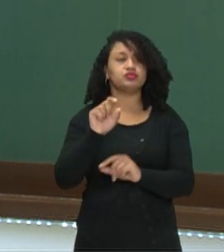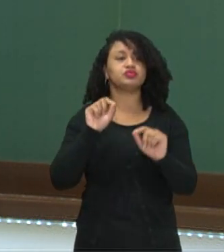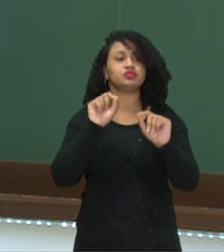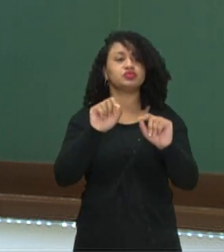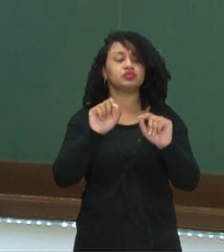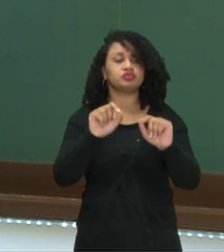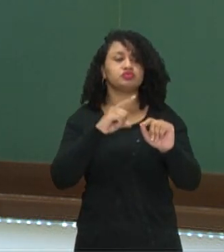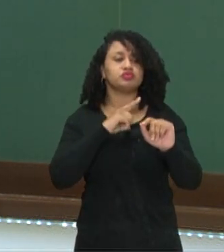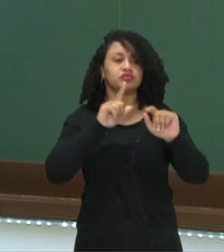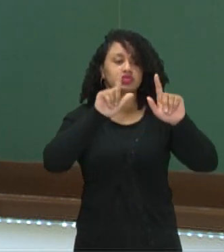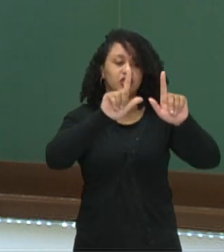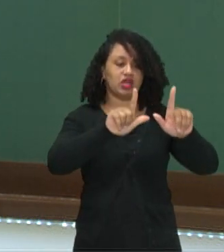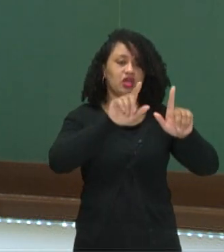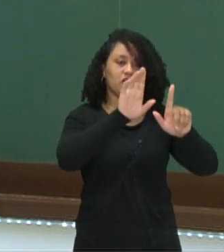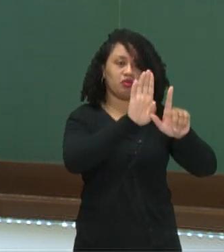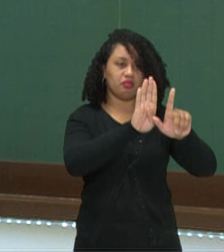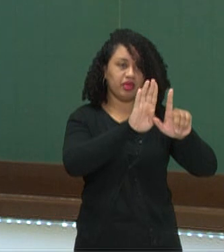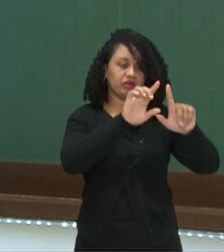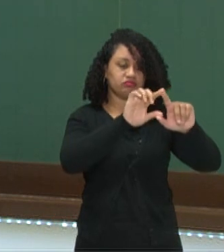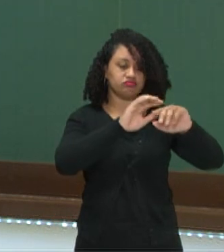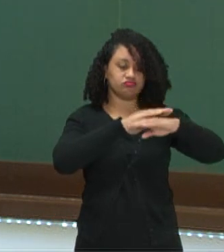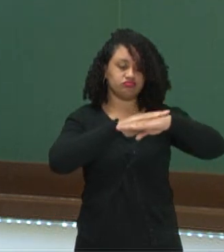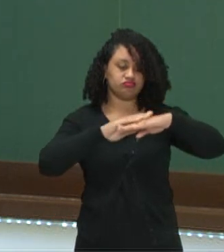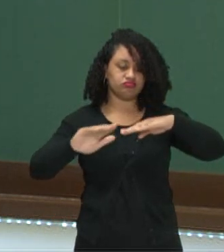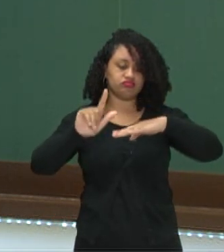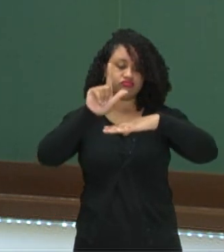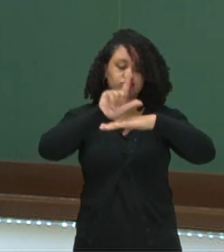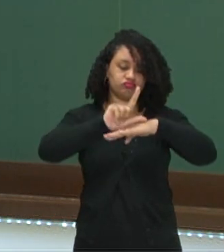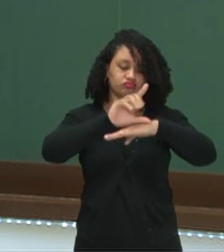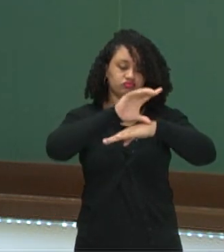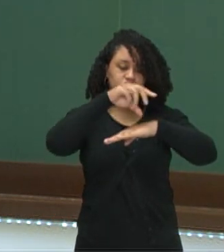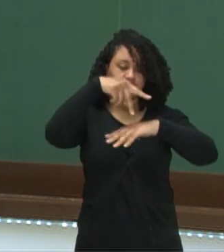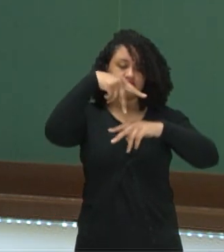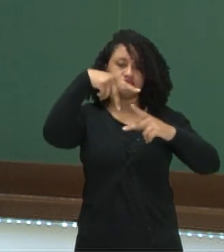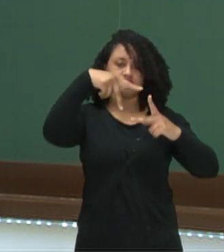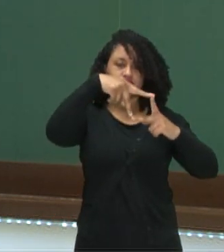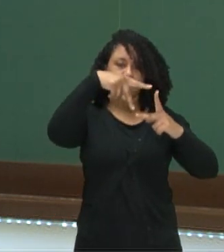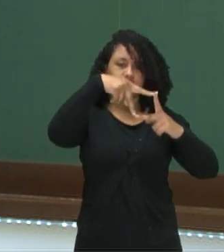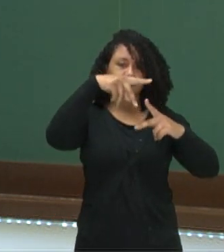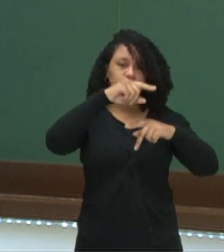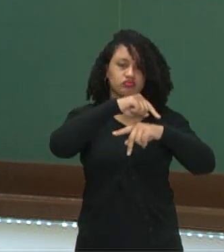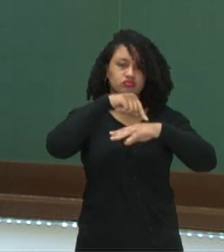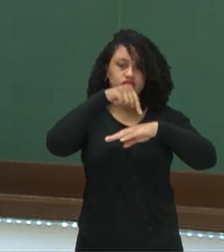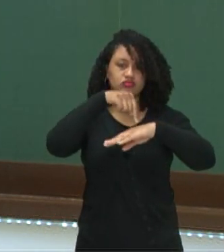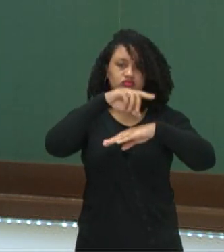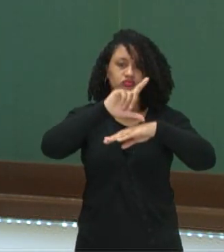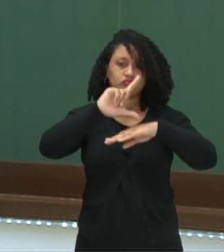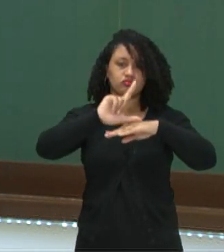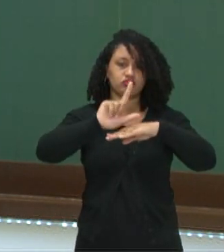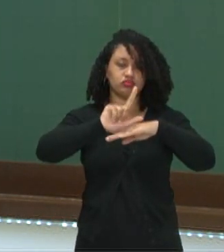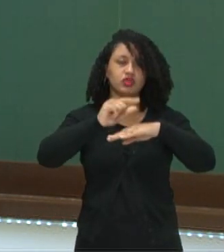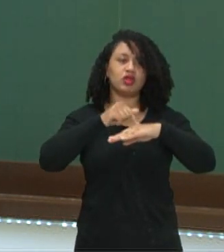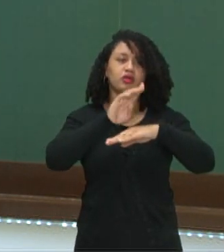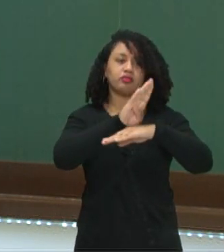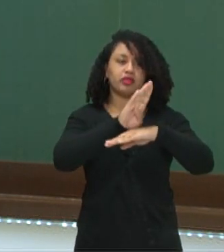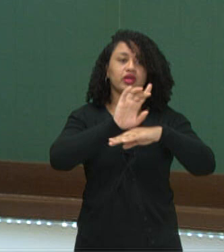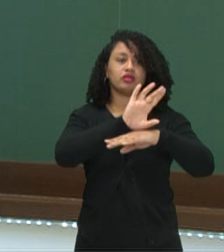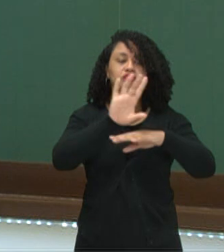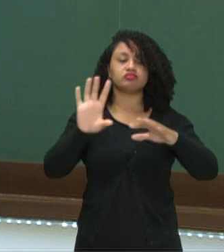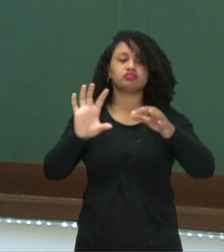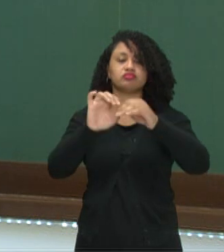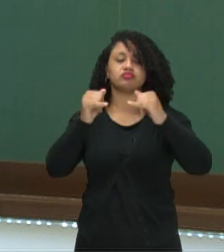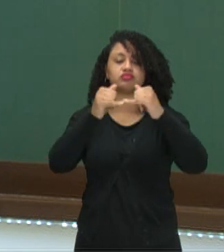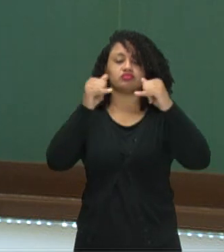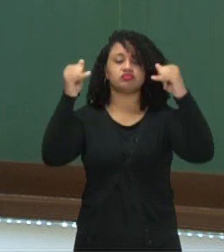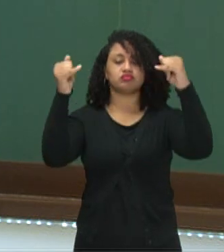tem, por exemplo, um bloco B, que está numa superfície, certo? Uma superfície plana, conectado através de uma